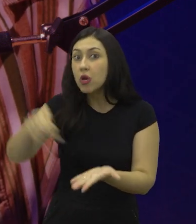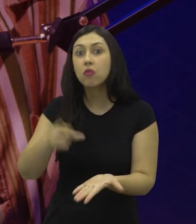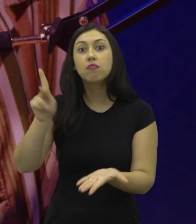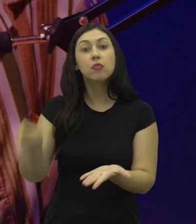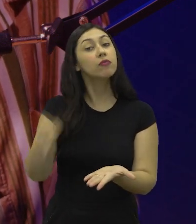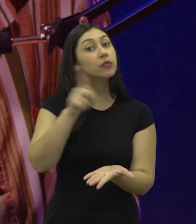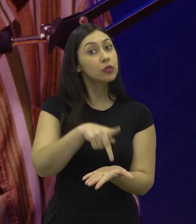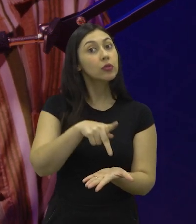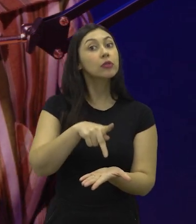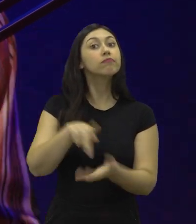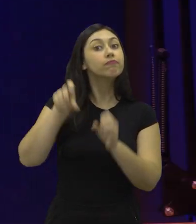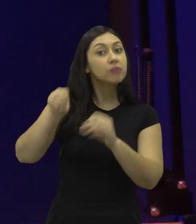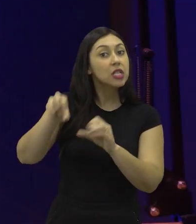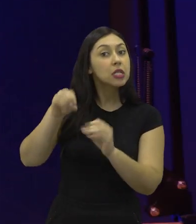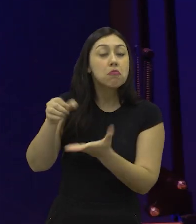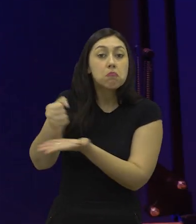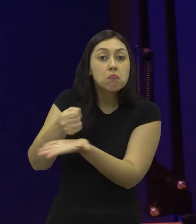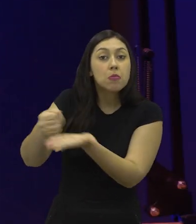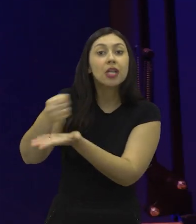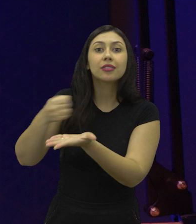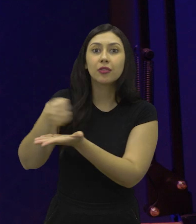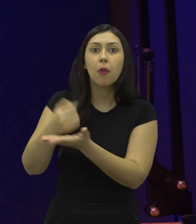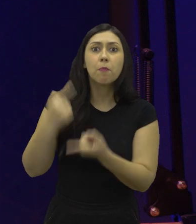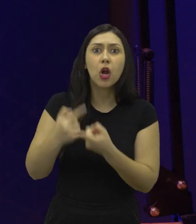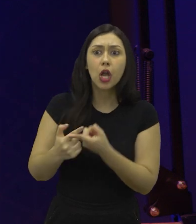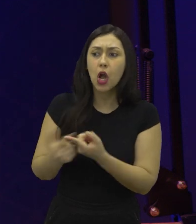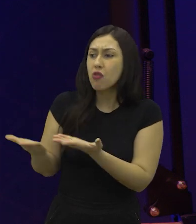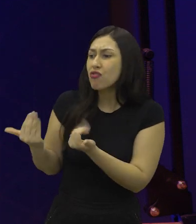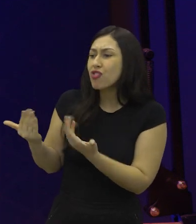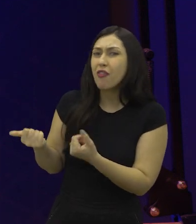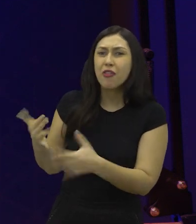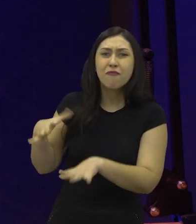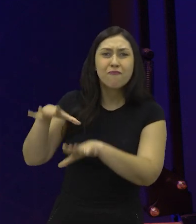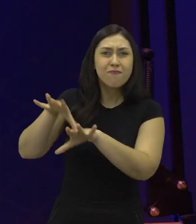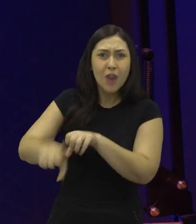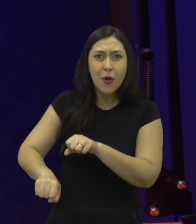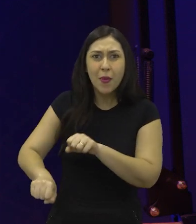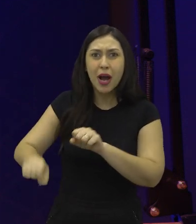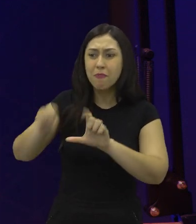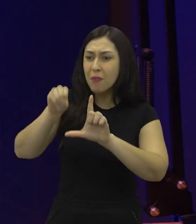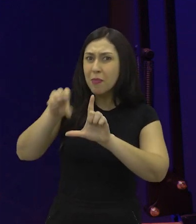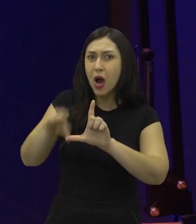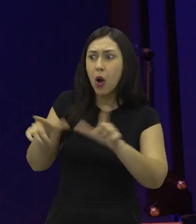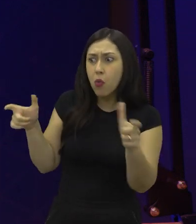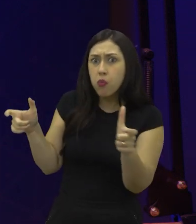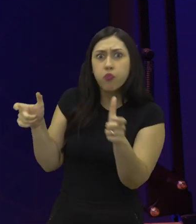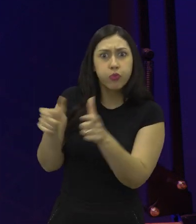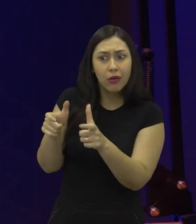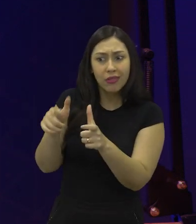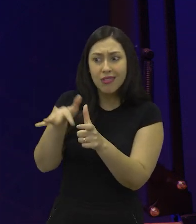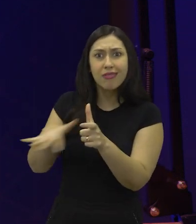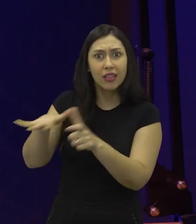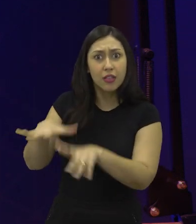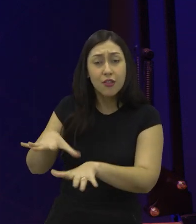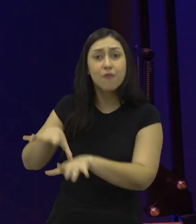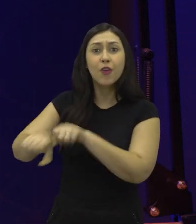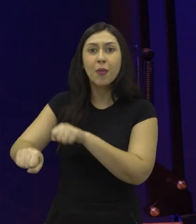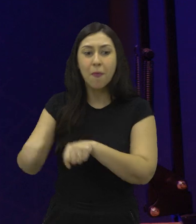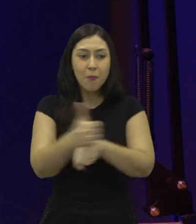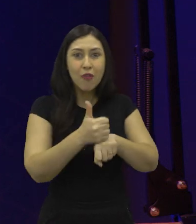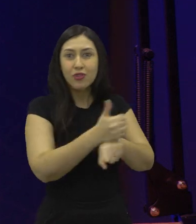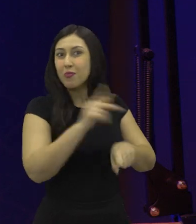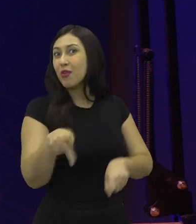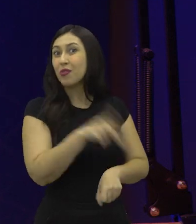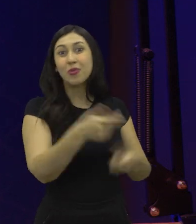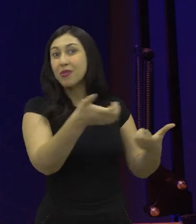mil professores no ensino básico. Cada vez menos jovens se formam em licenciatura e dos que se formam, cada vez menos querem